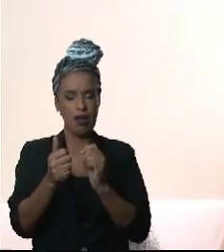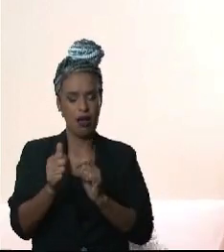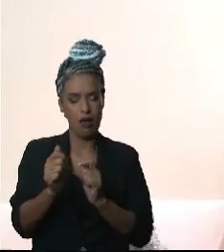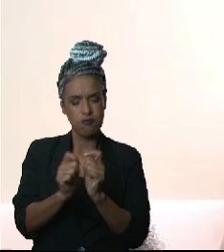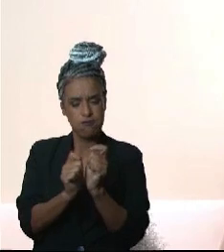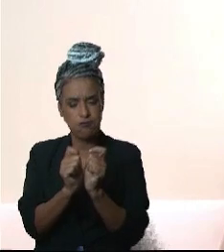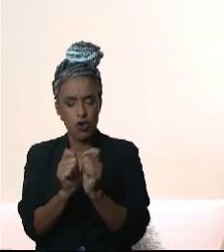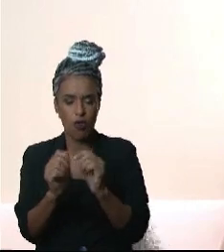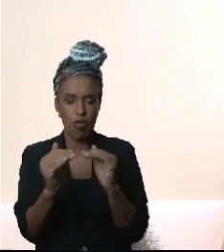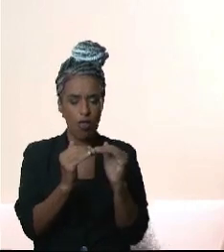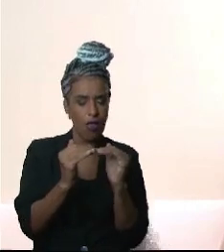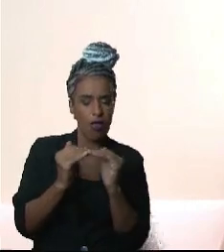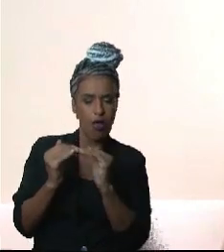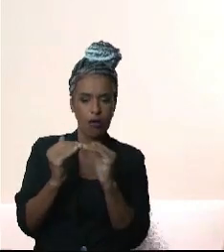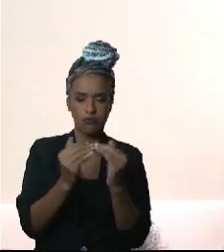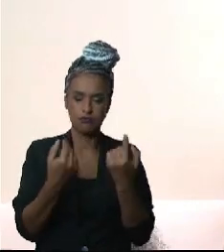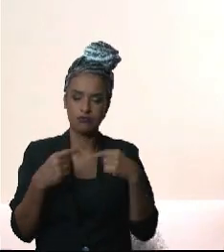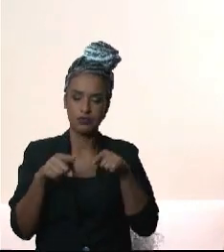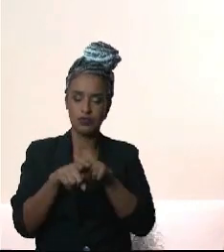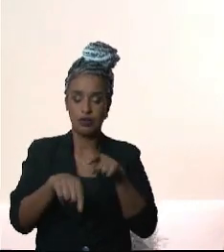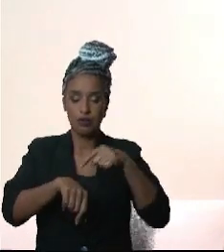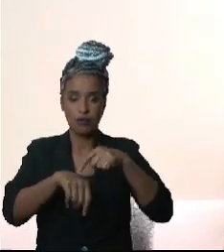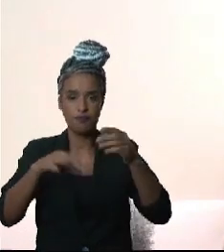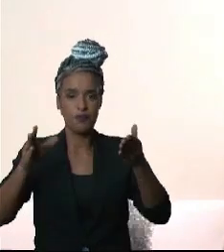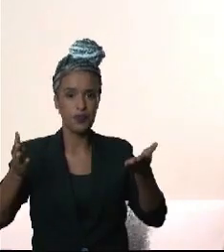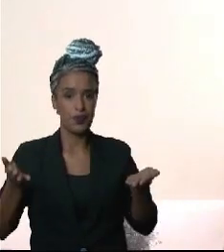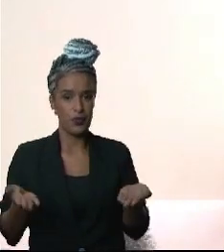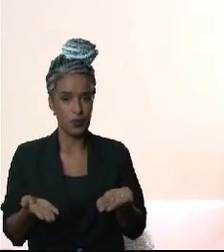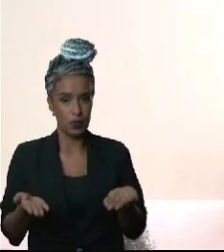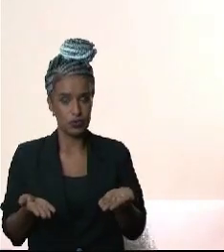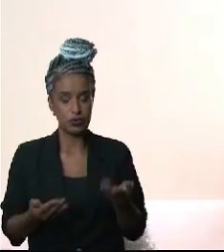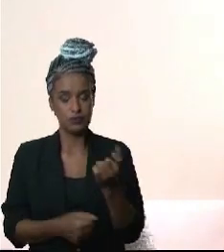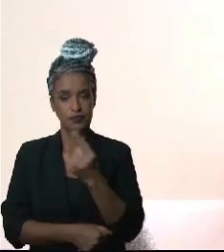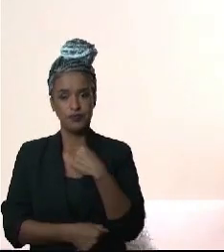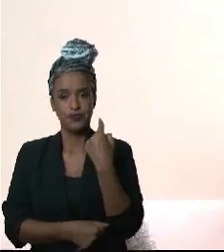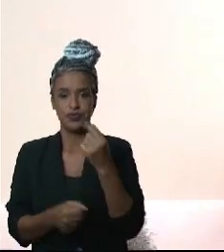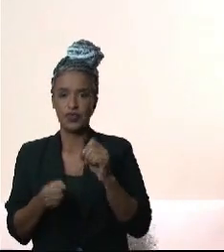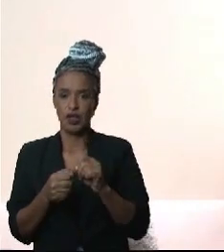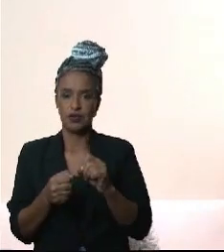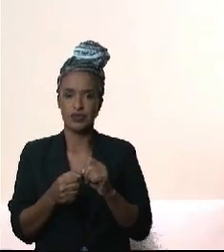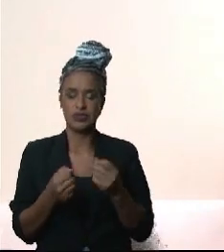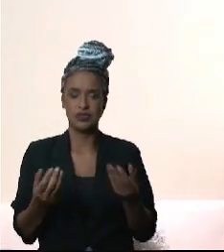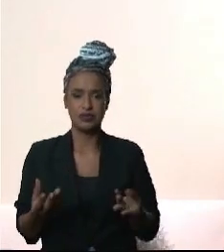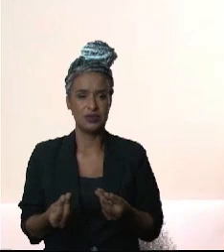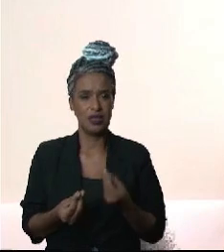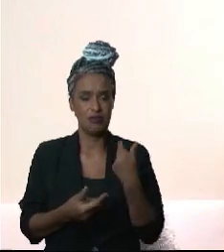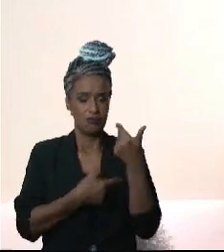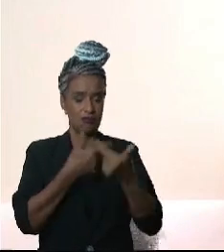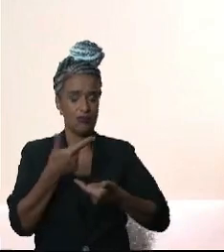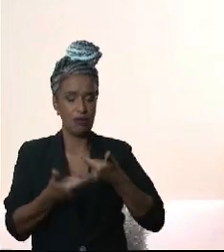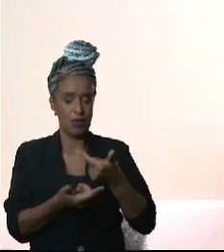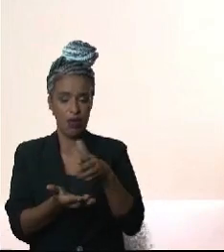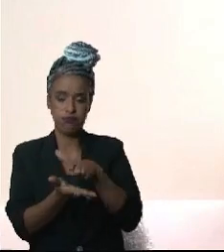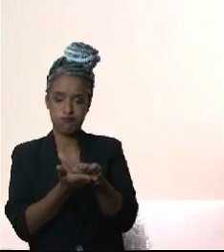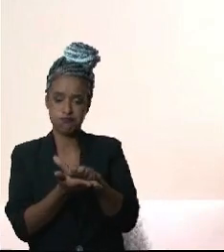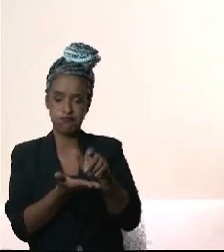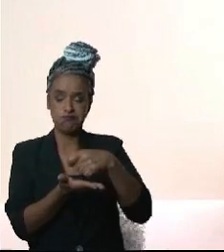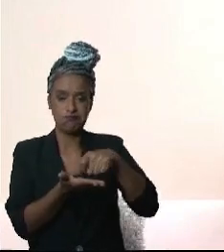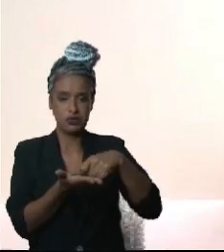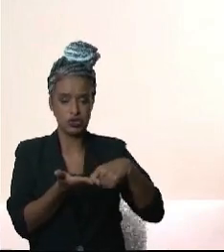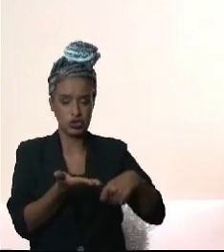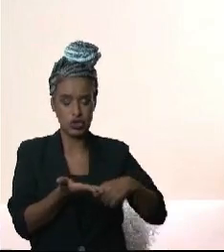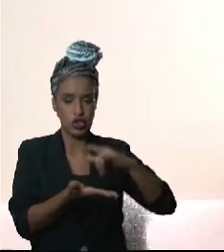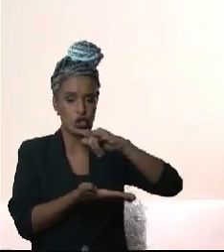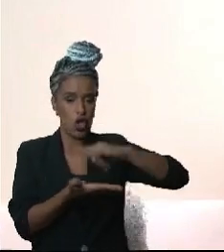ajustada aos tempos atuais. Nós fizemos muitos trabalhos escritos, em concreto, por